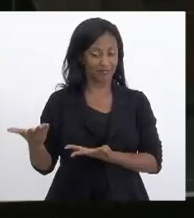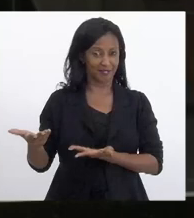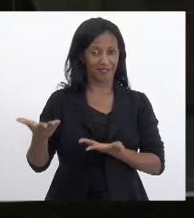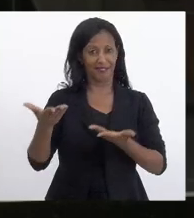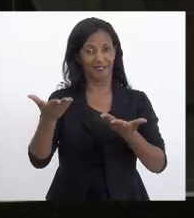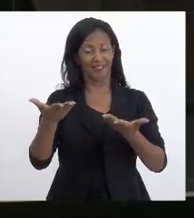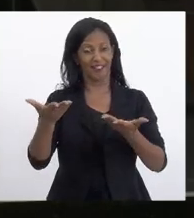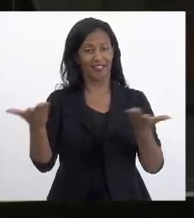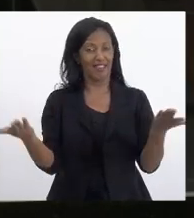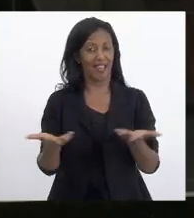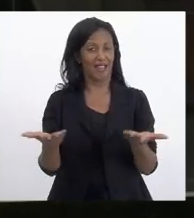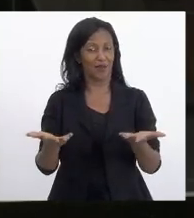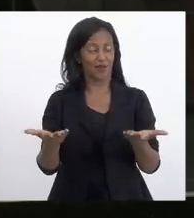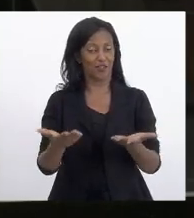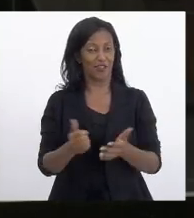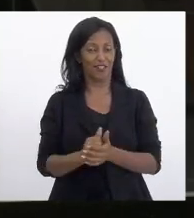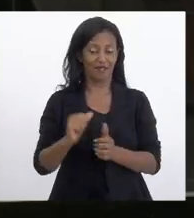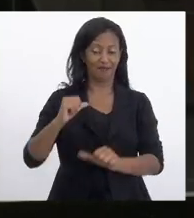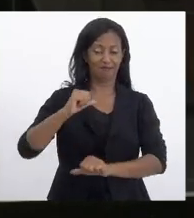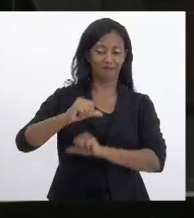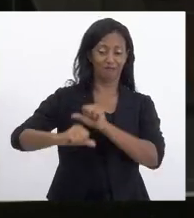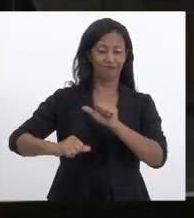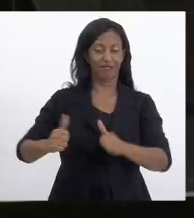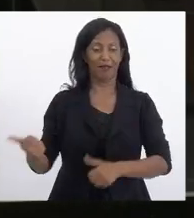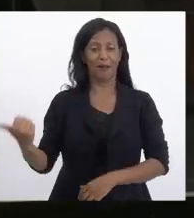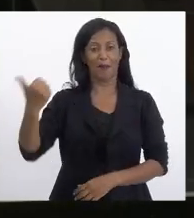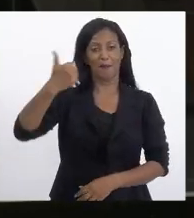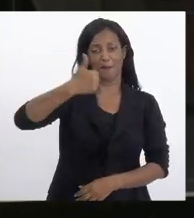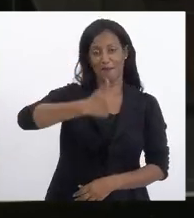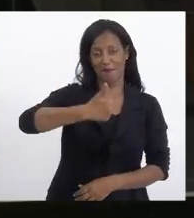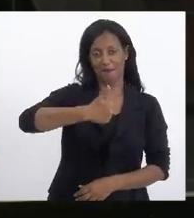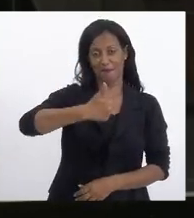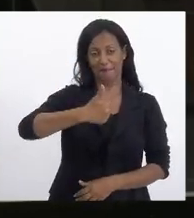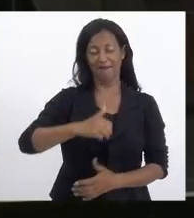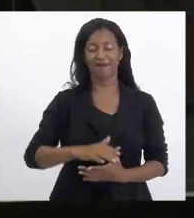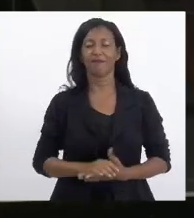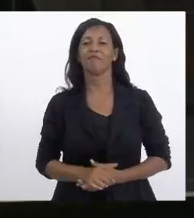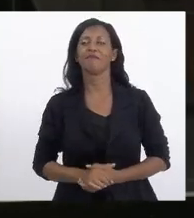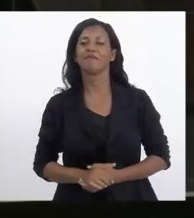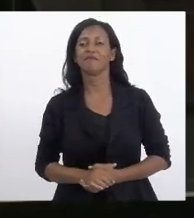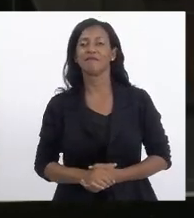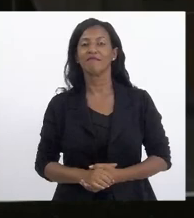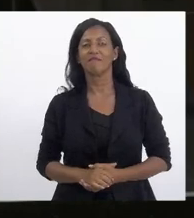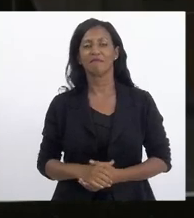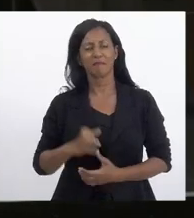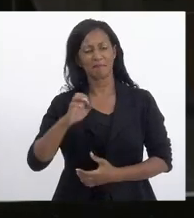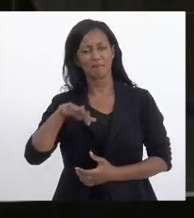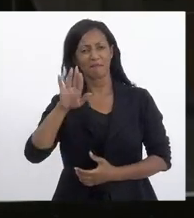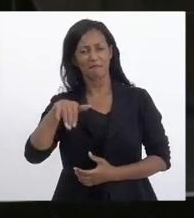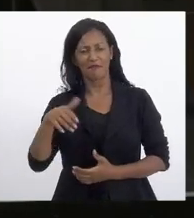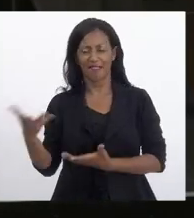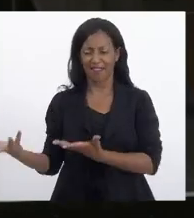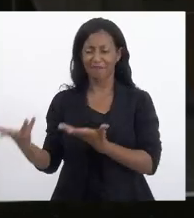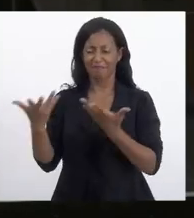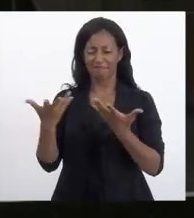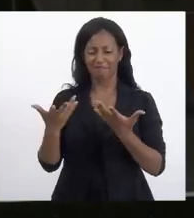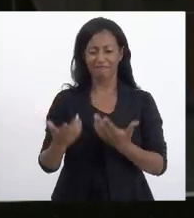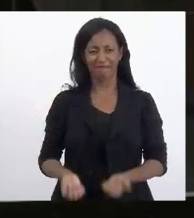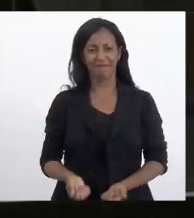fará parte agora da primeira divisão. É muito bem recebido o